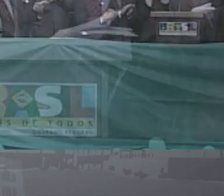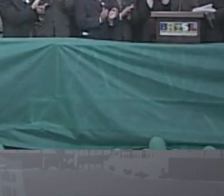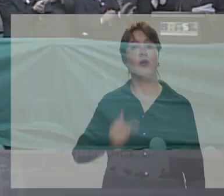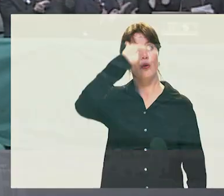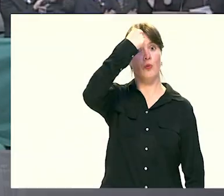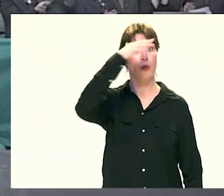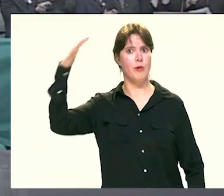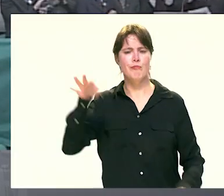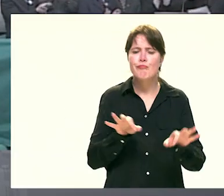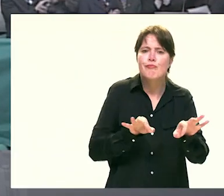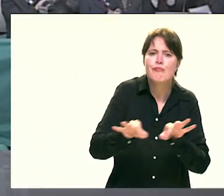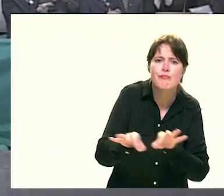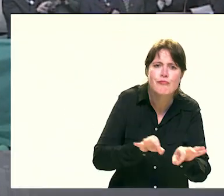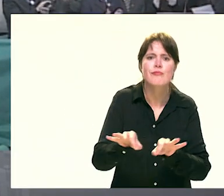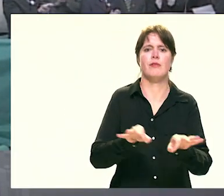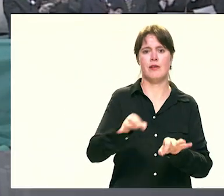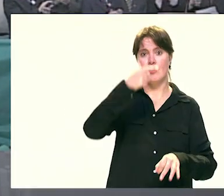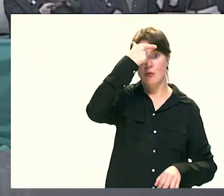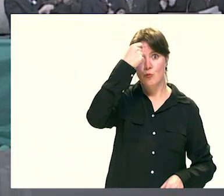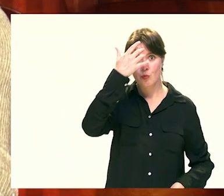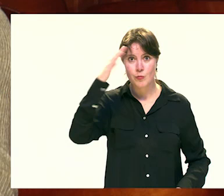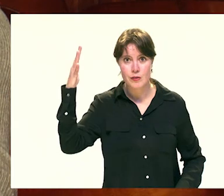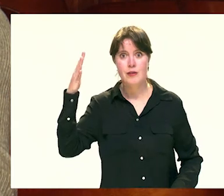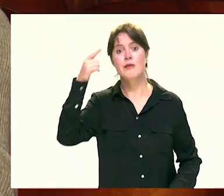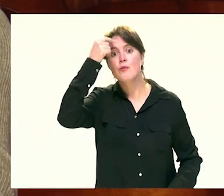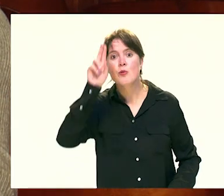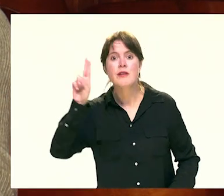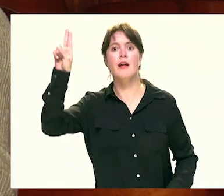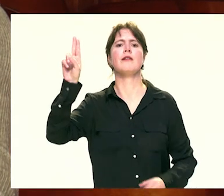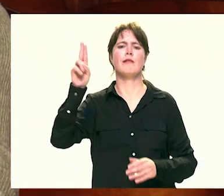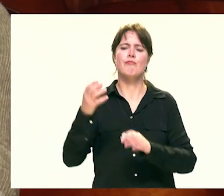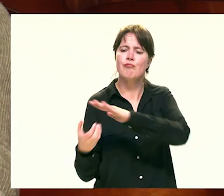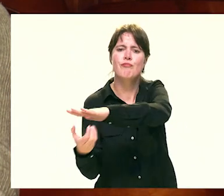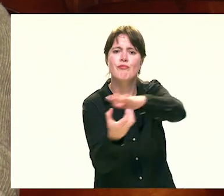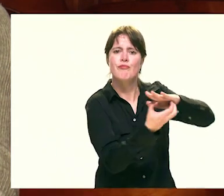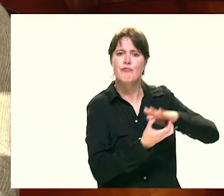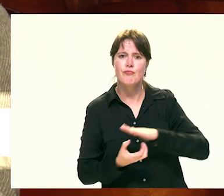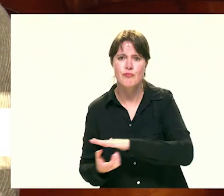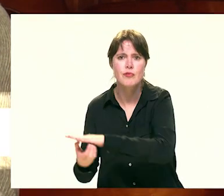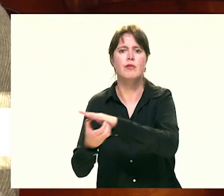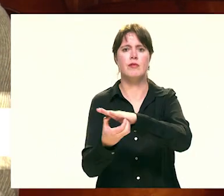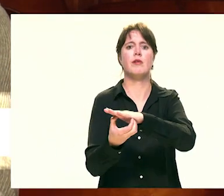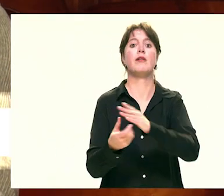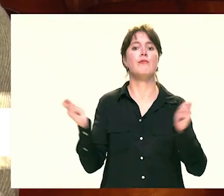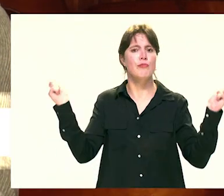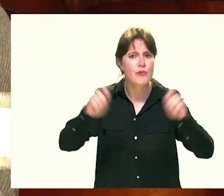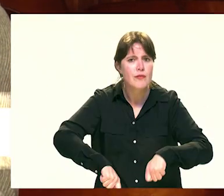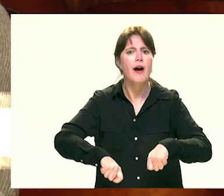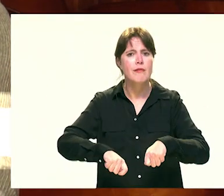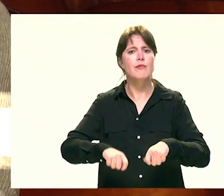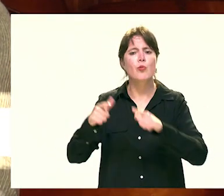foi constituída como uma universidade multicamp, possibilitando estar em mais de uma